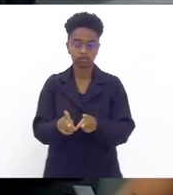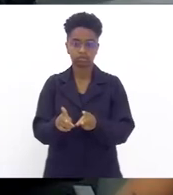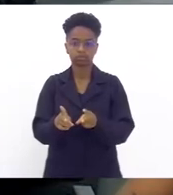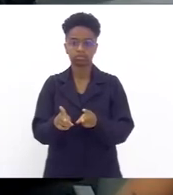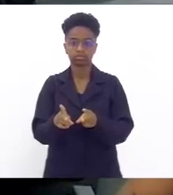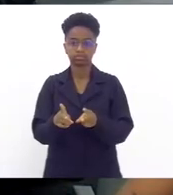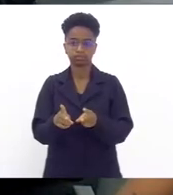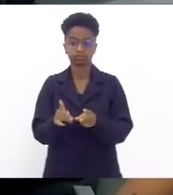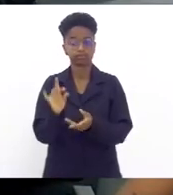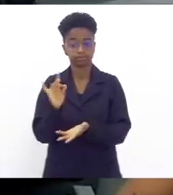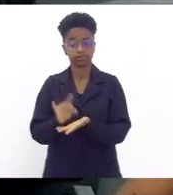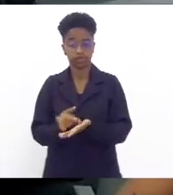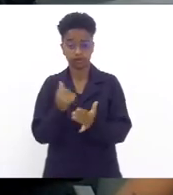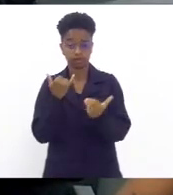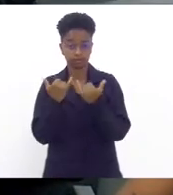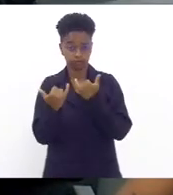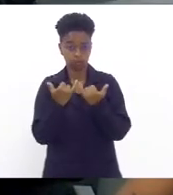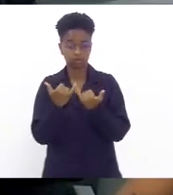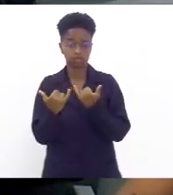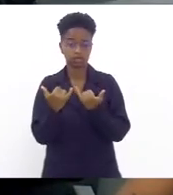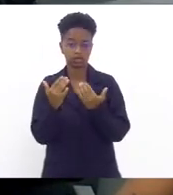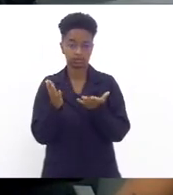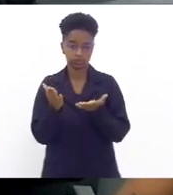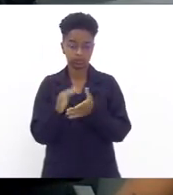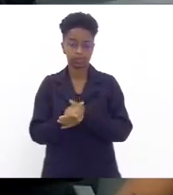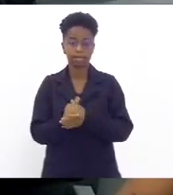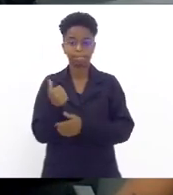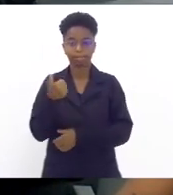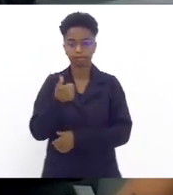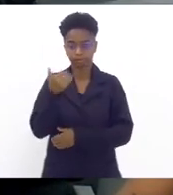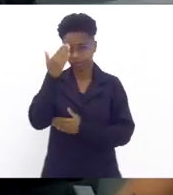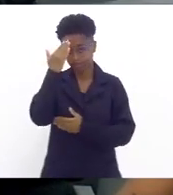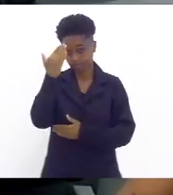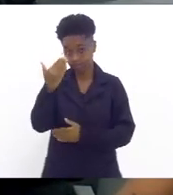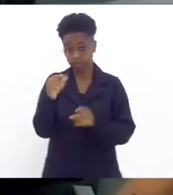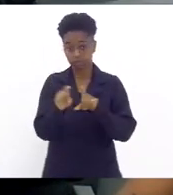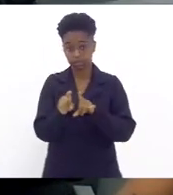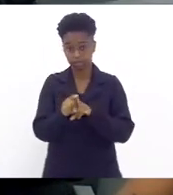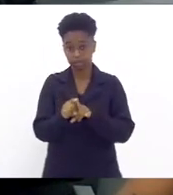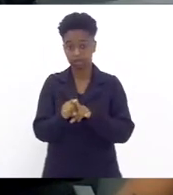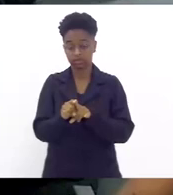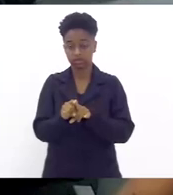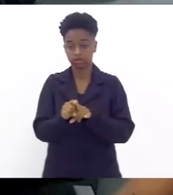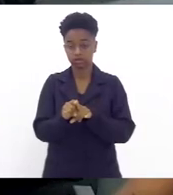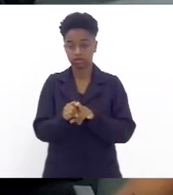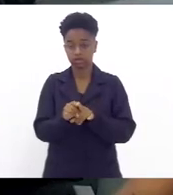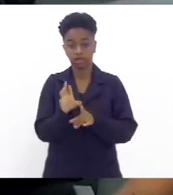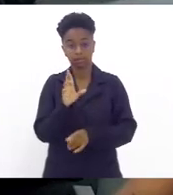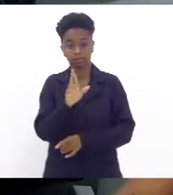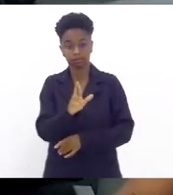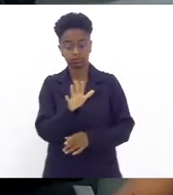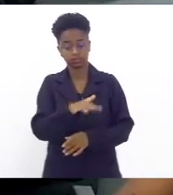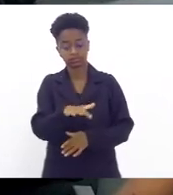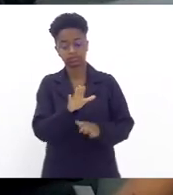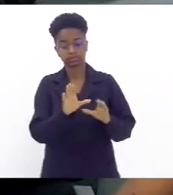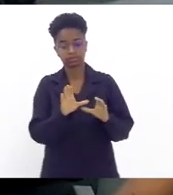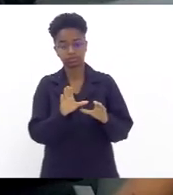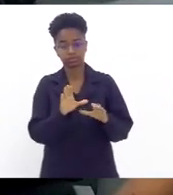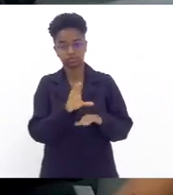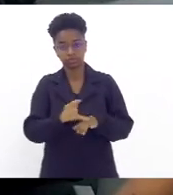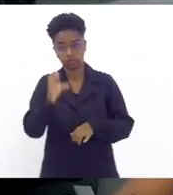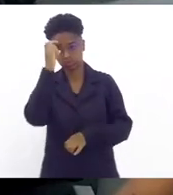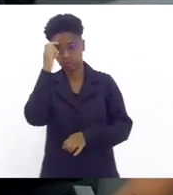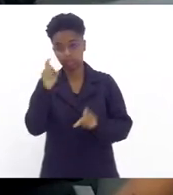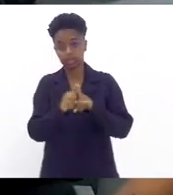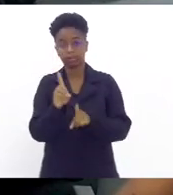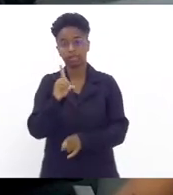de fato as informações né Primeiro vou agradecer também a representação da cultura que a Dani entrou logo em